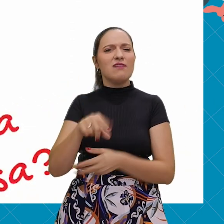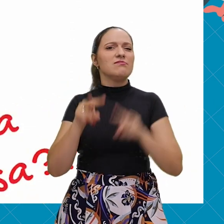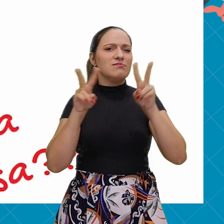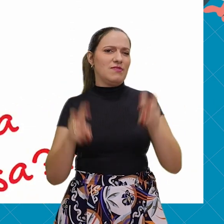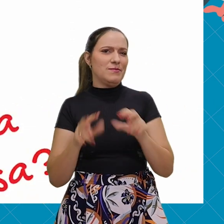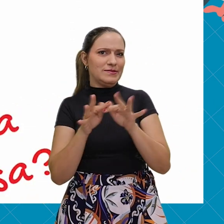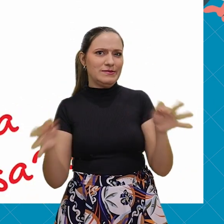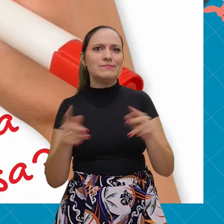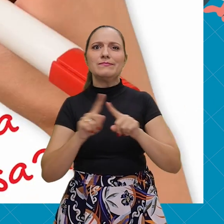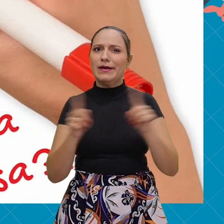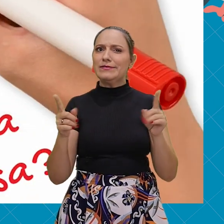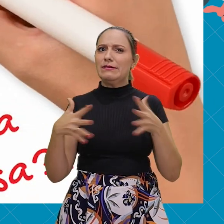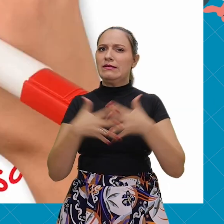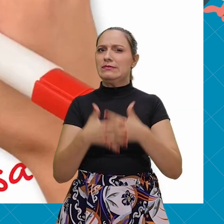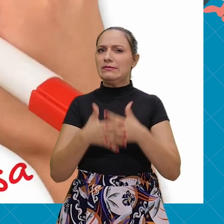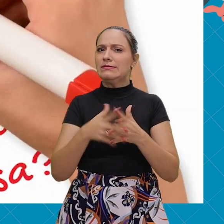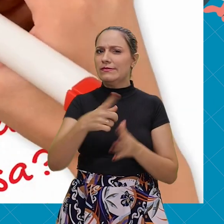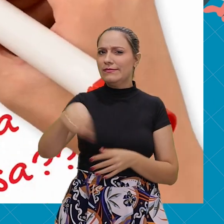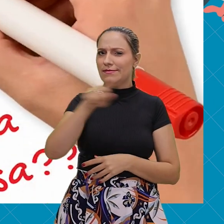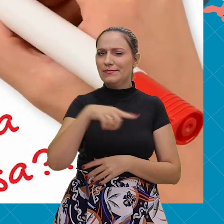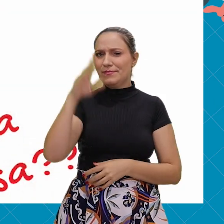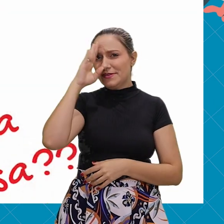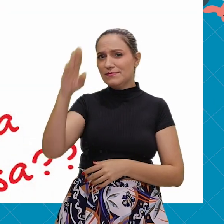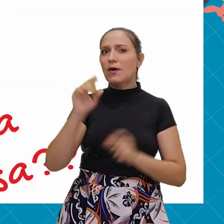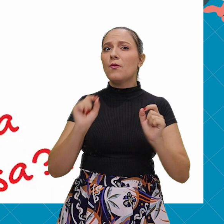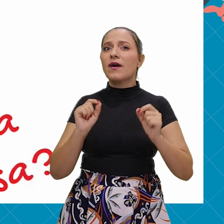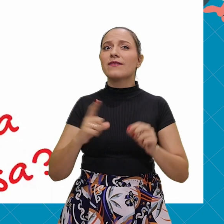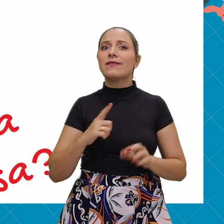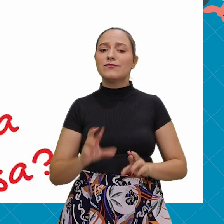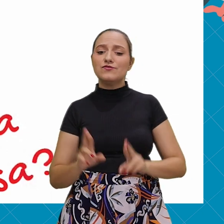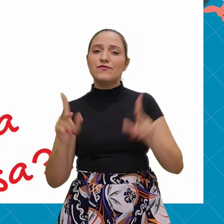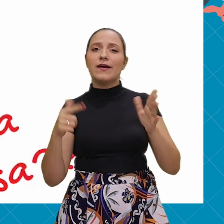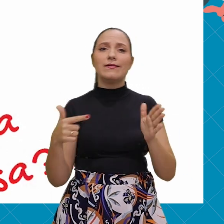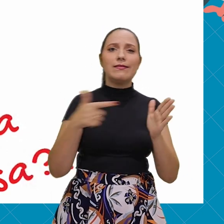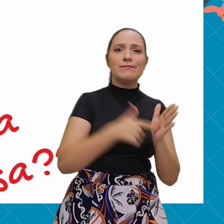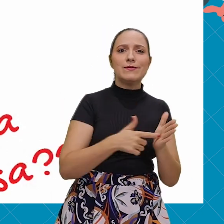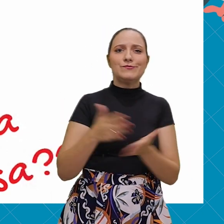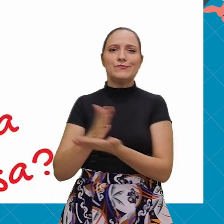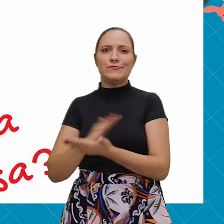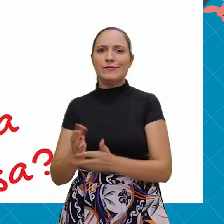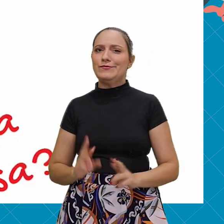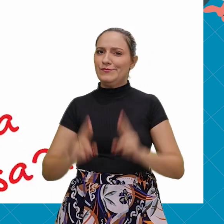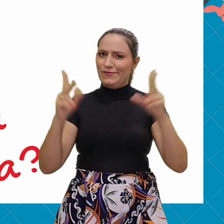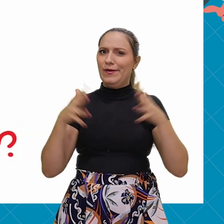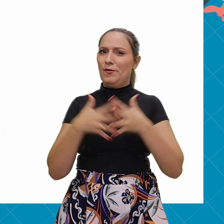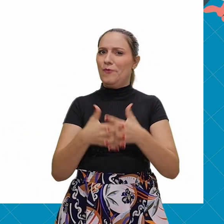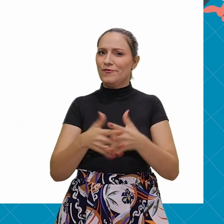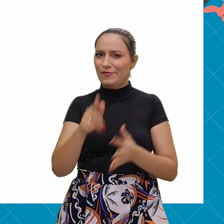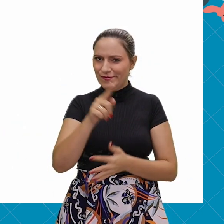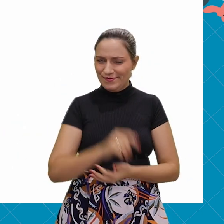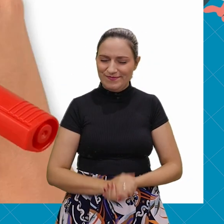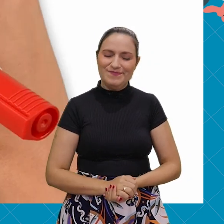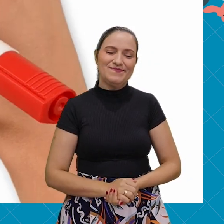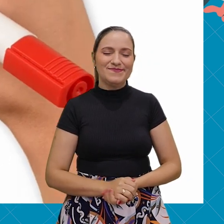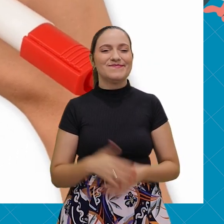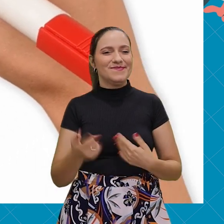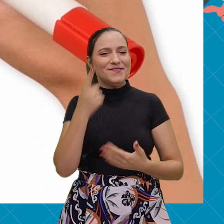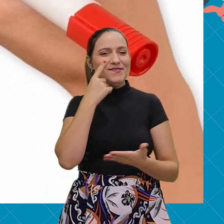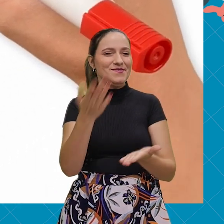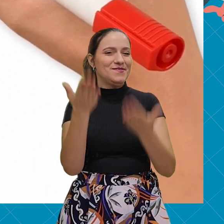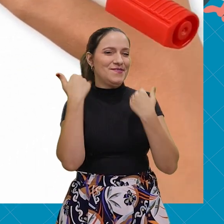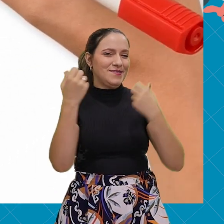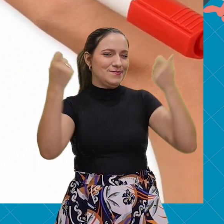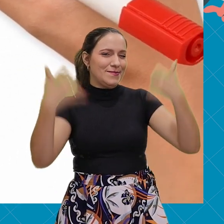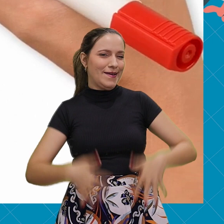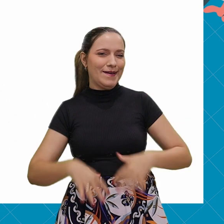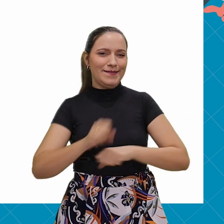gera muitas confusões aí em vocês, principalmente quanto às diferenças entre os conceitos de limite e de fronteiras. Então bora lá